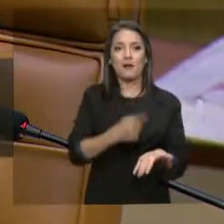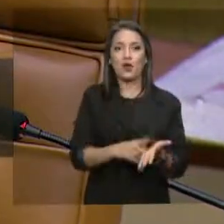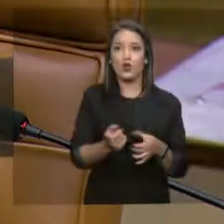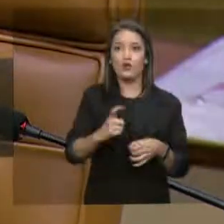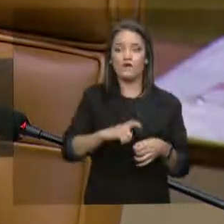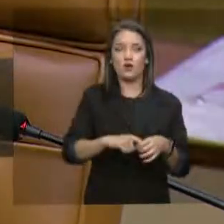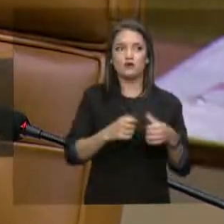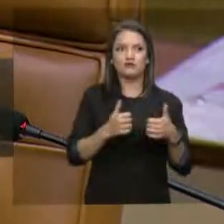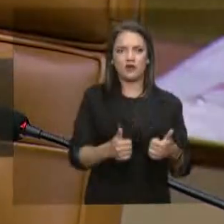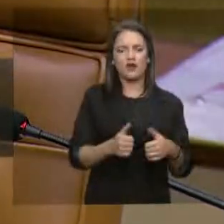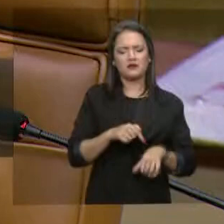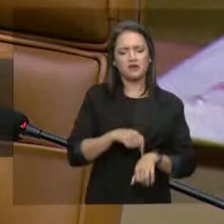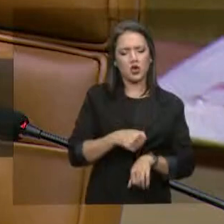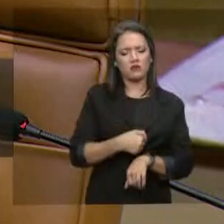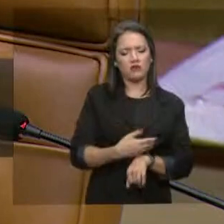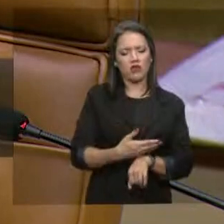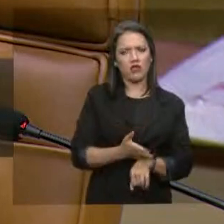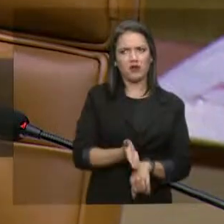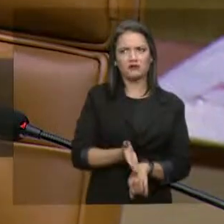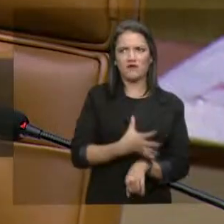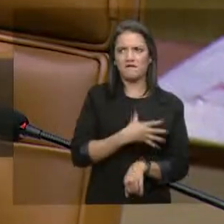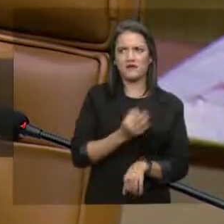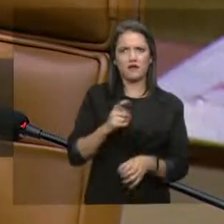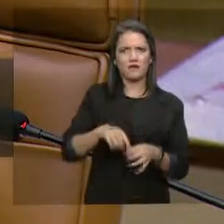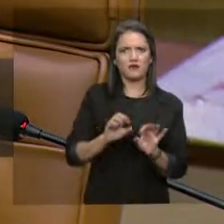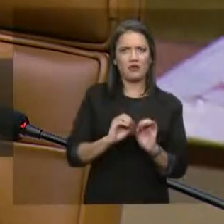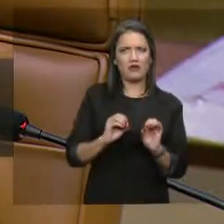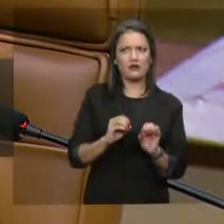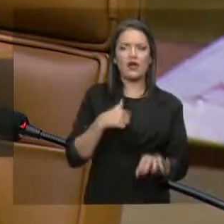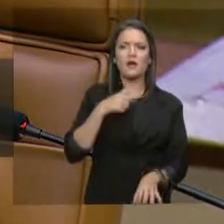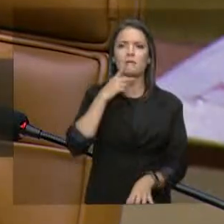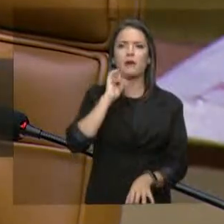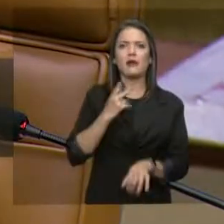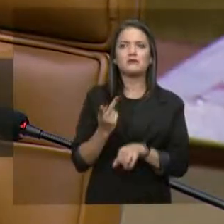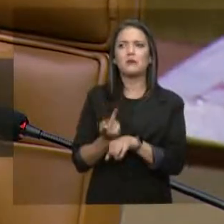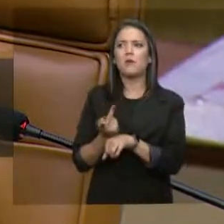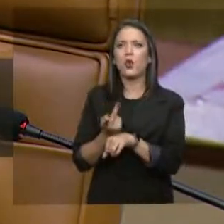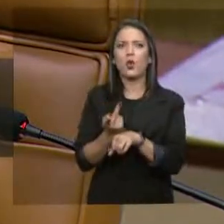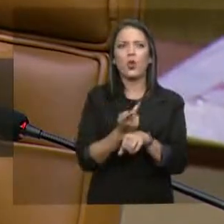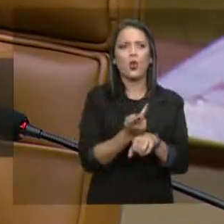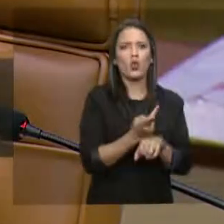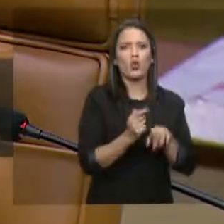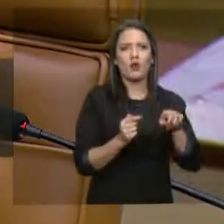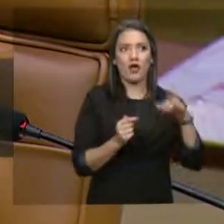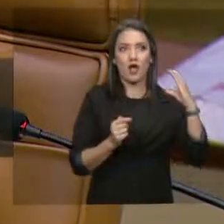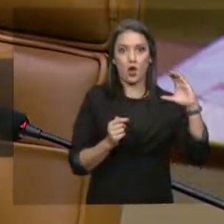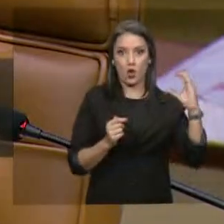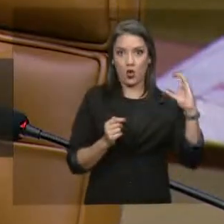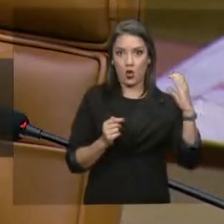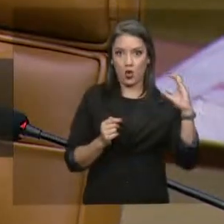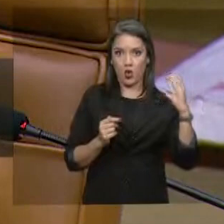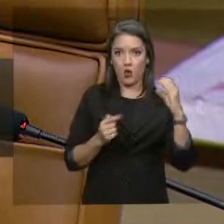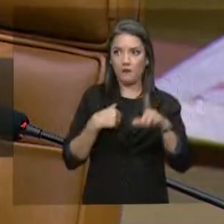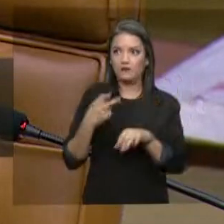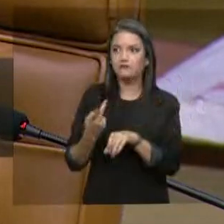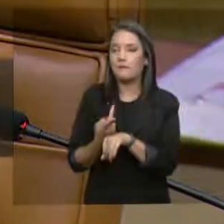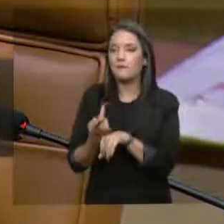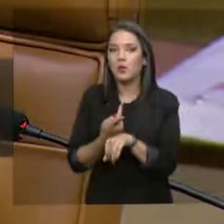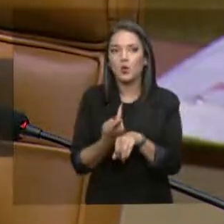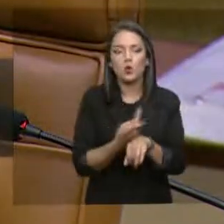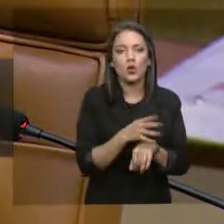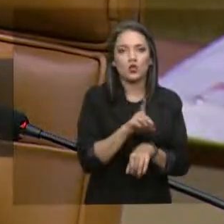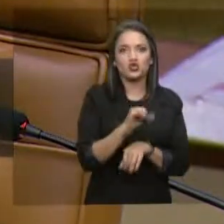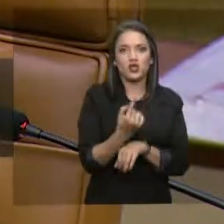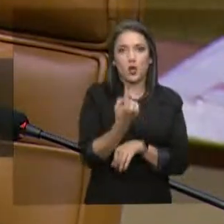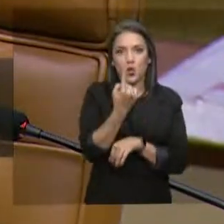retorno. A filha não retornando, o pai foi procurá-la pelas ruas de Barranquilha, na manhã do dia